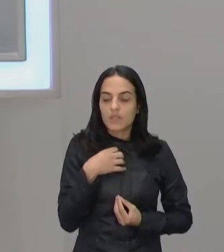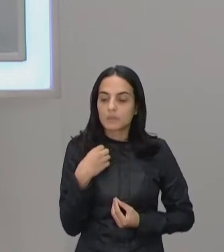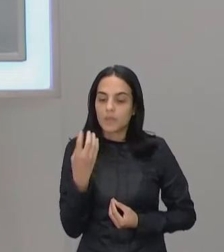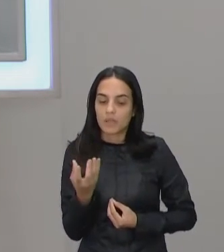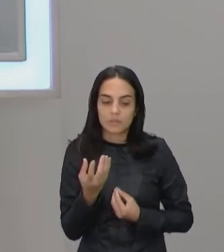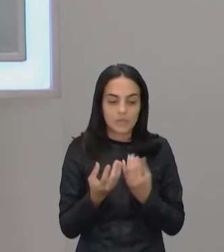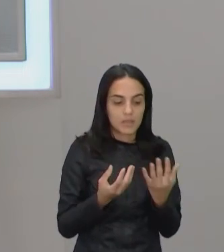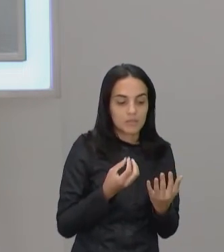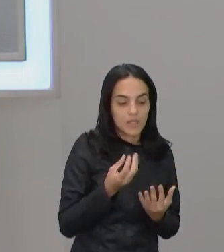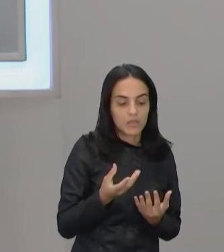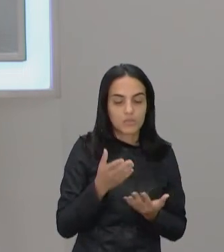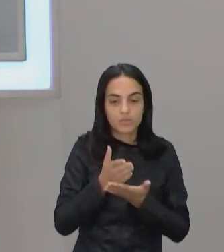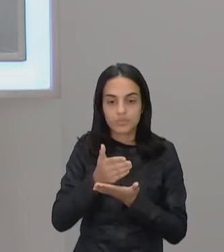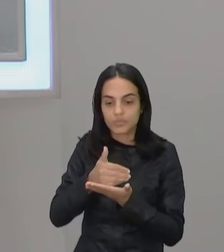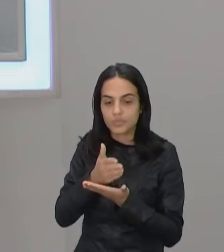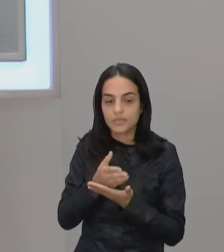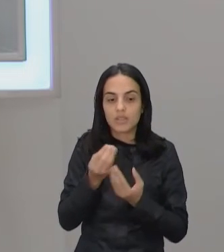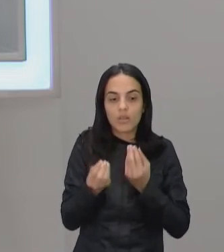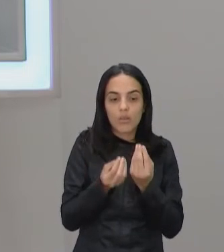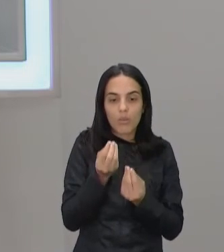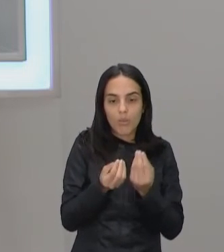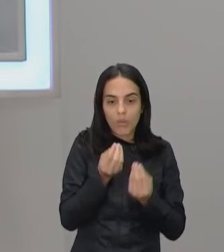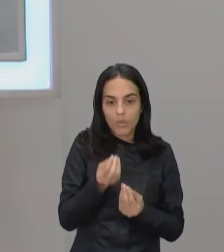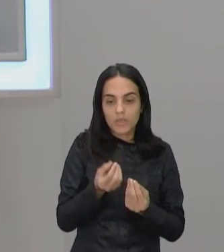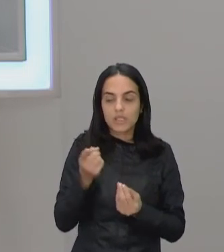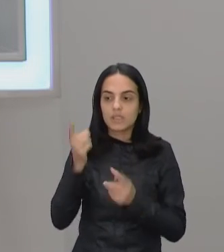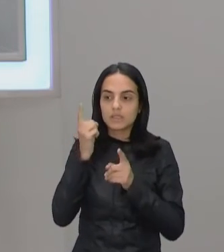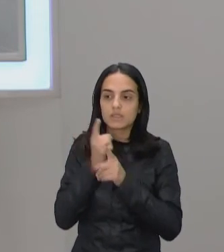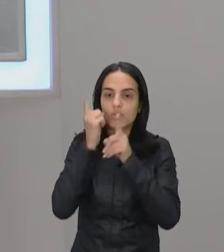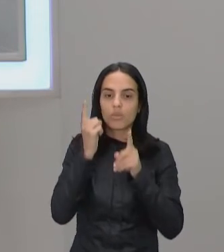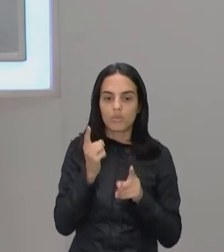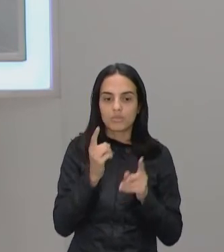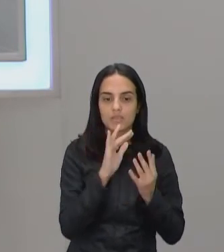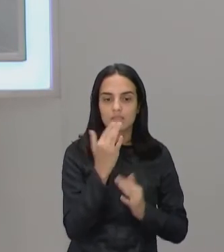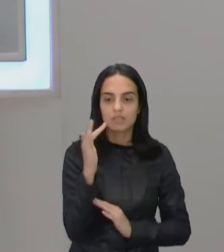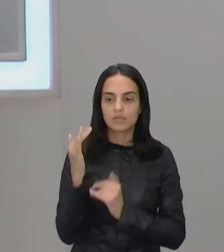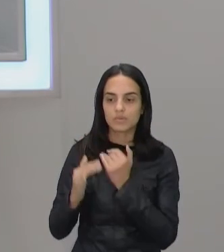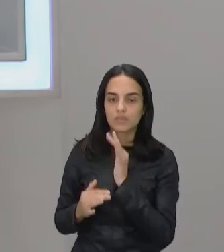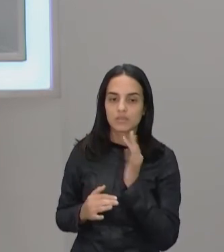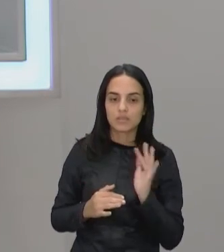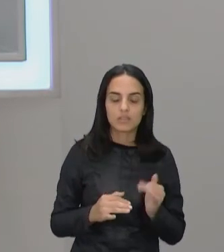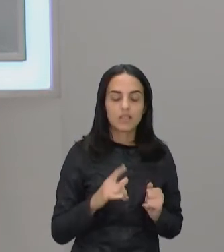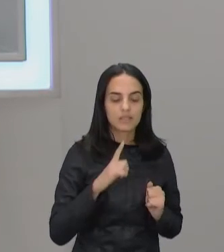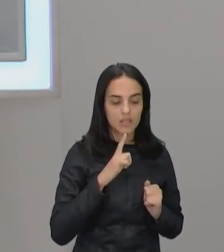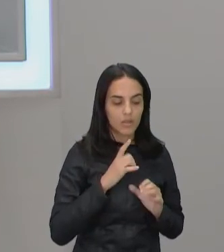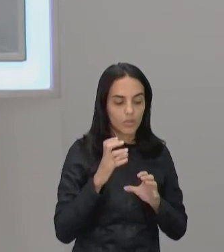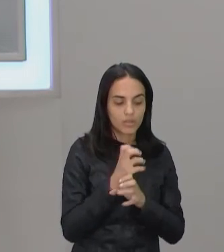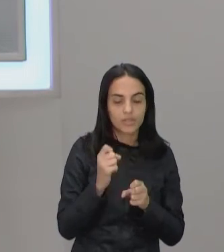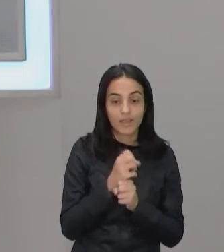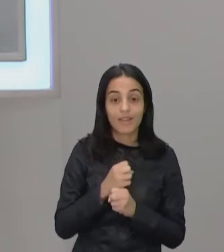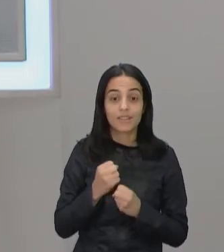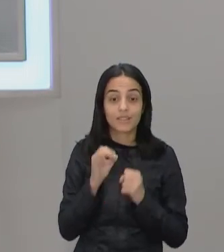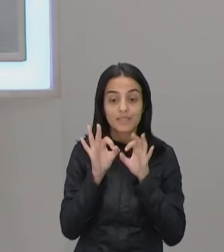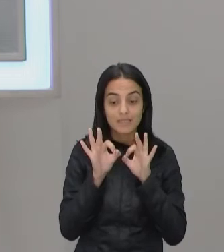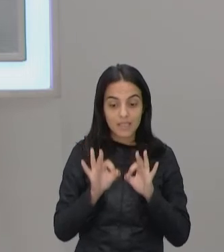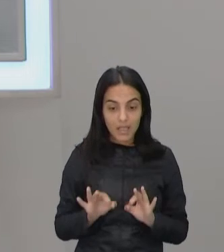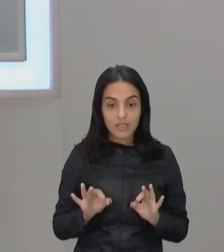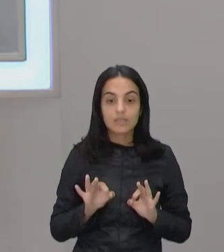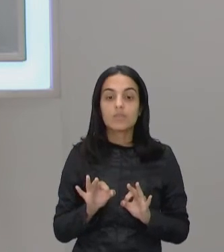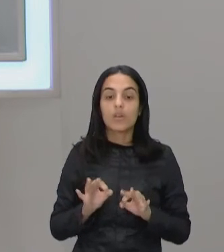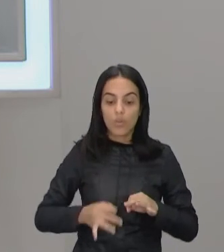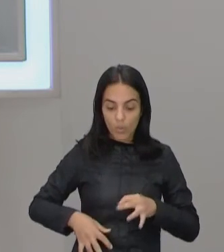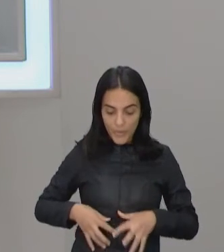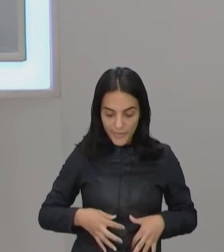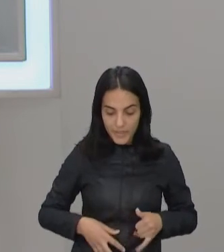ou seja, a forma na qual ele se encontra na natureza. Porém, ele tem a quantidade determinada nos organismos